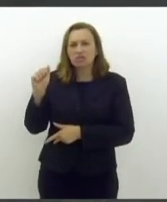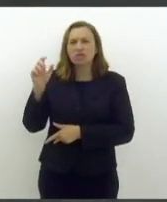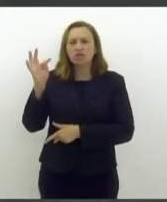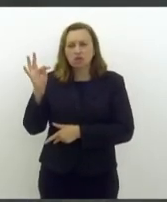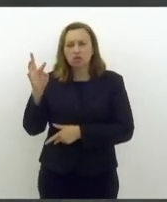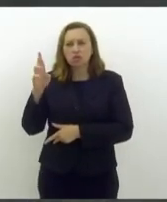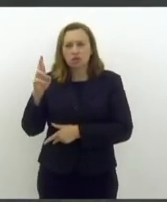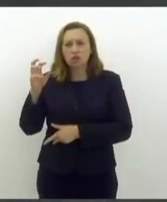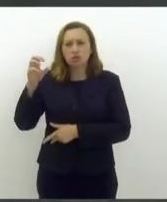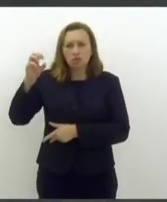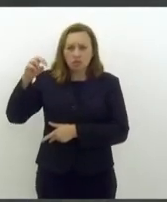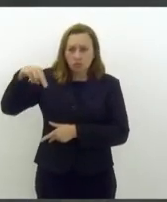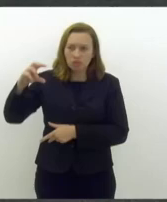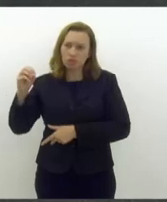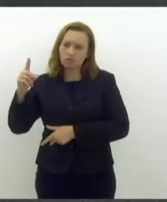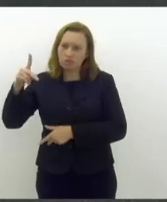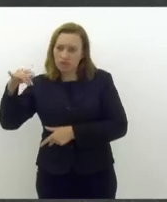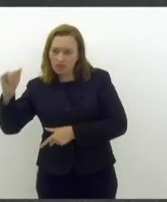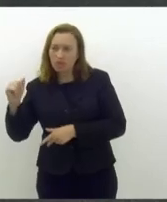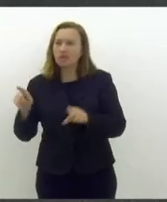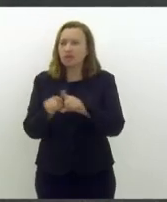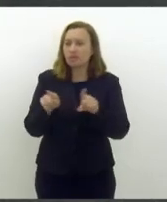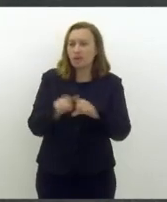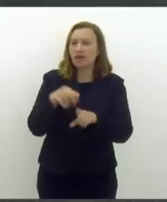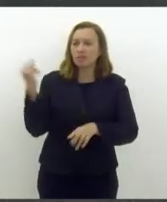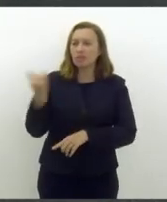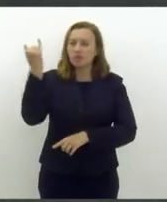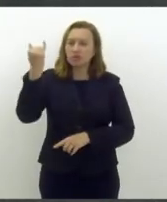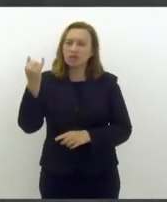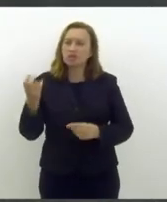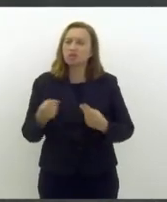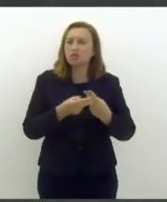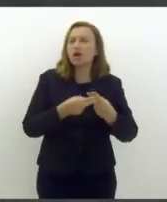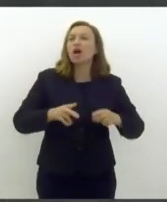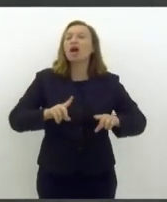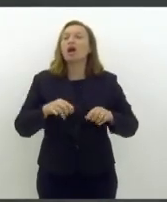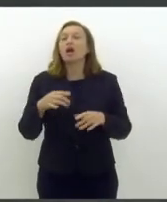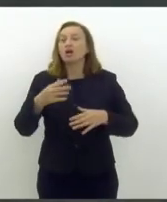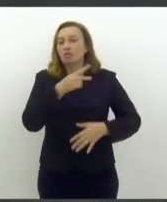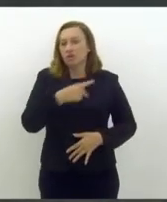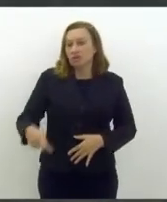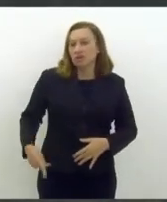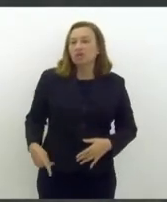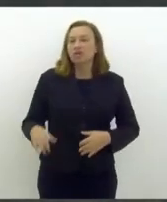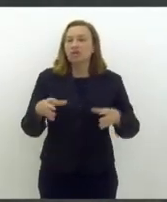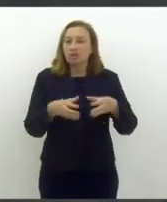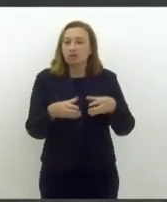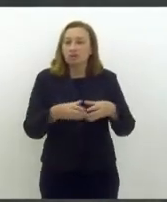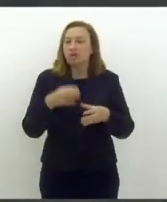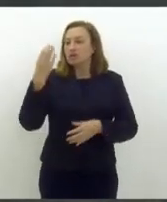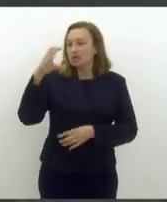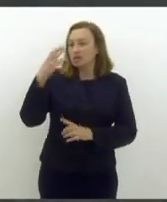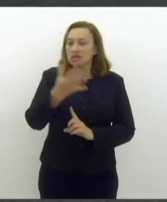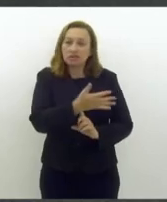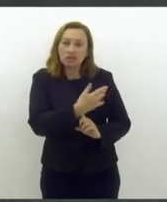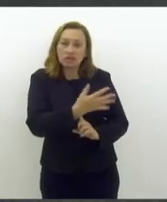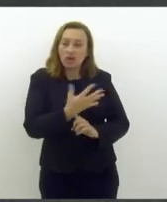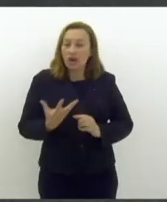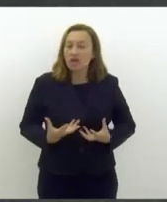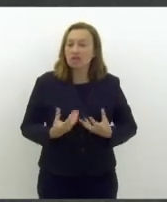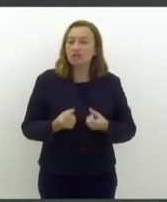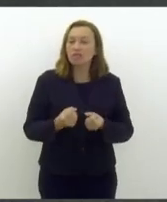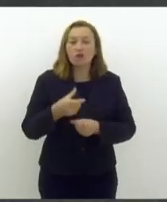do SUS uma exposição bacana que vale a pena lá conferir e como presidente da Comissão da Ciência e Tecnologia recebi ali ontem